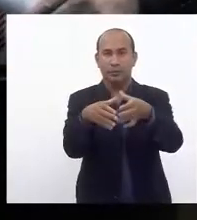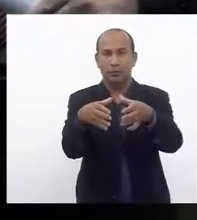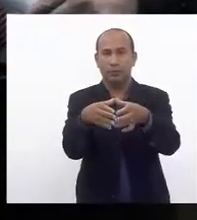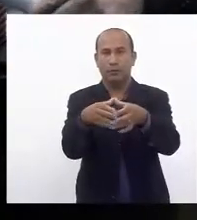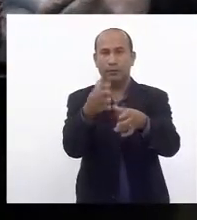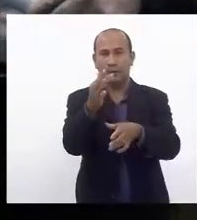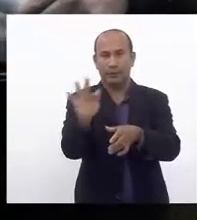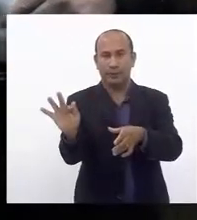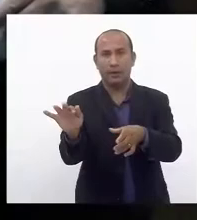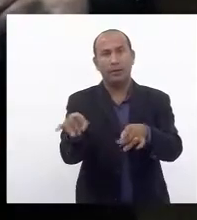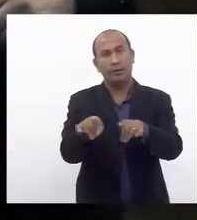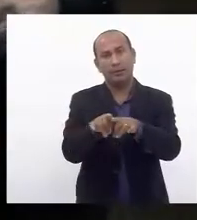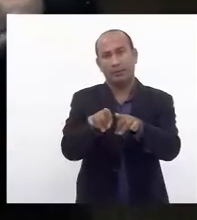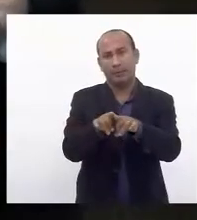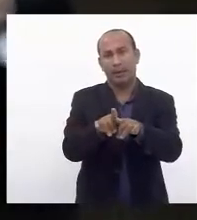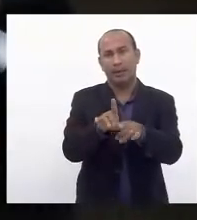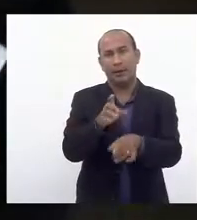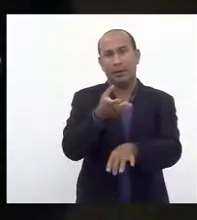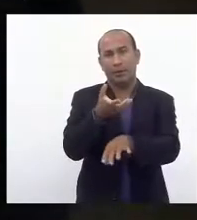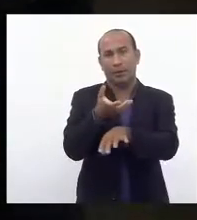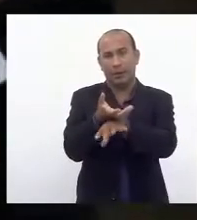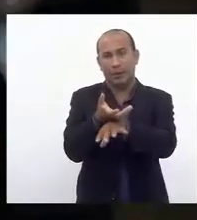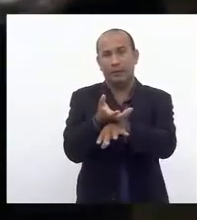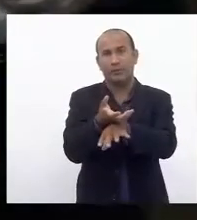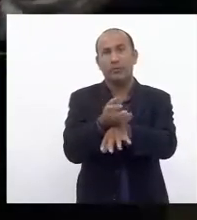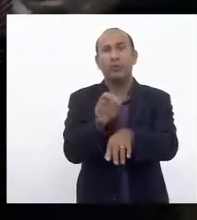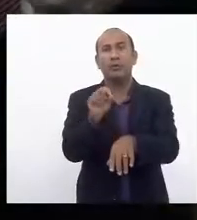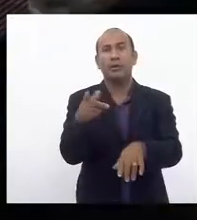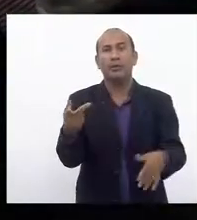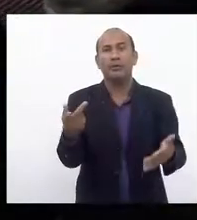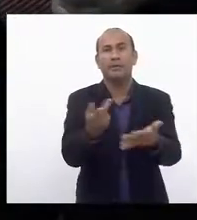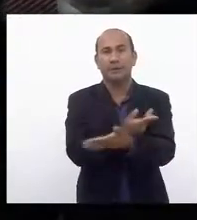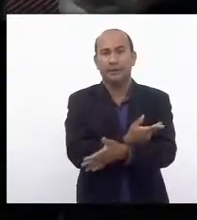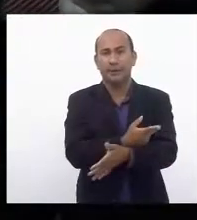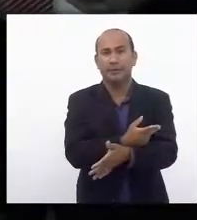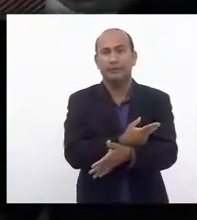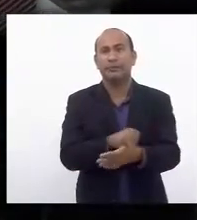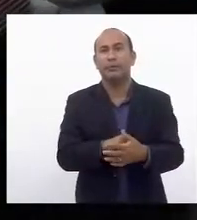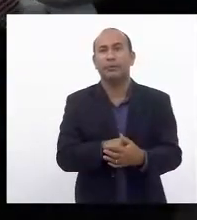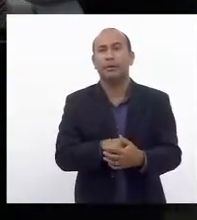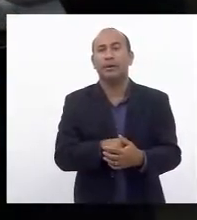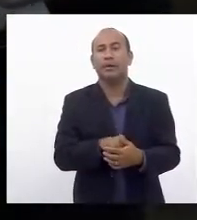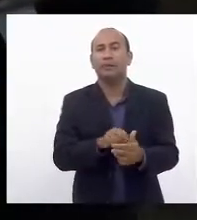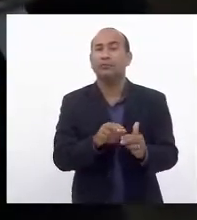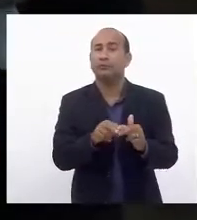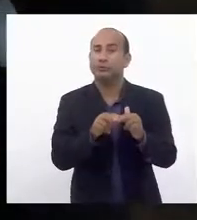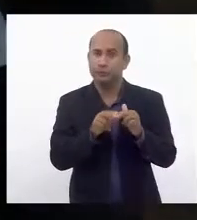no Congresso Nacional, o que está acontecendo em relação à matéria.